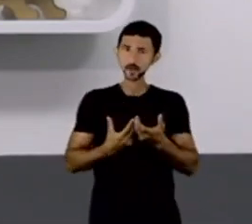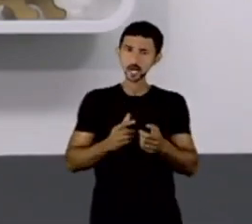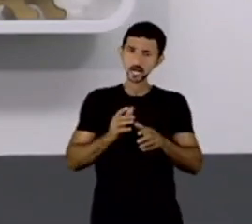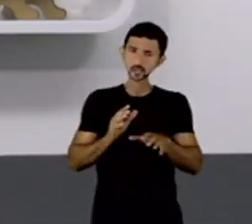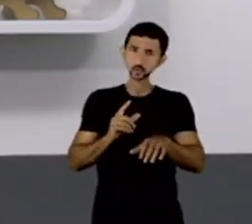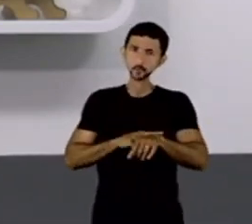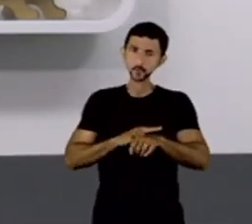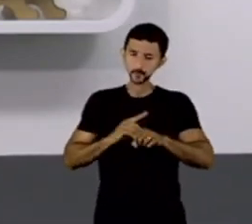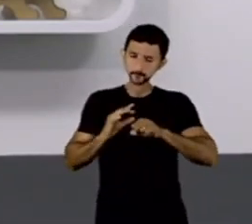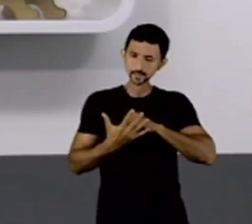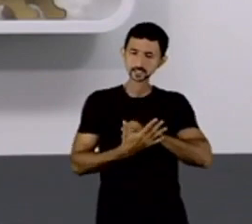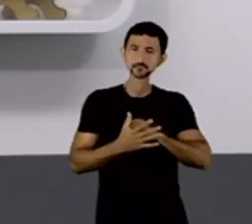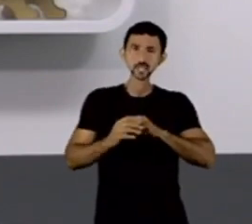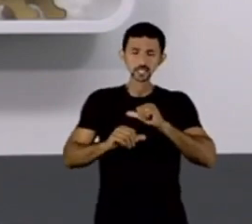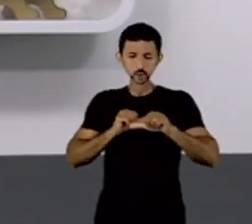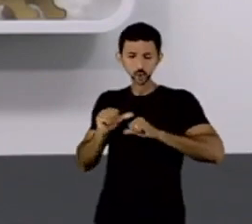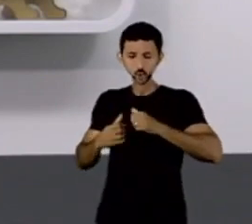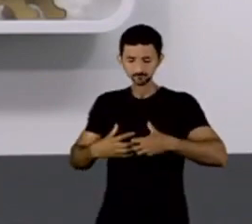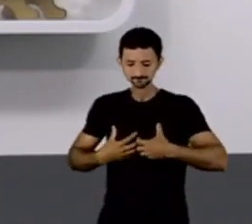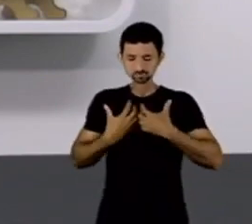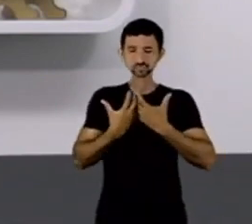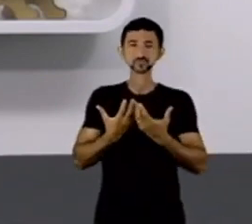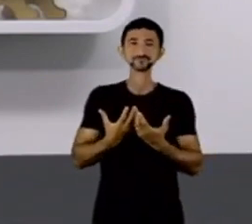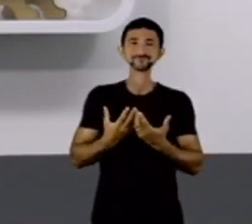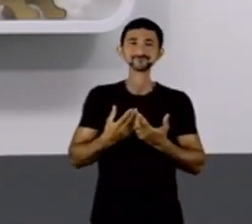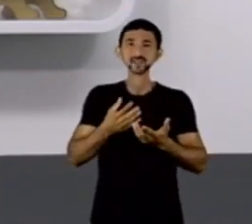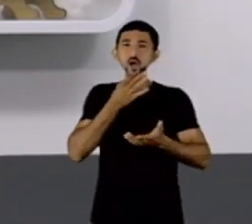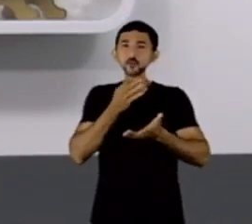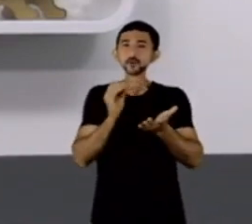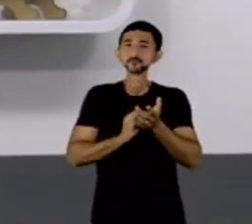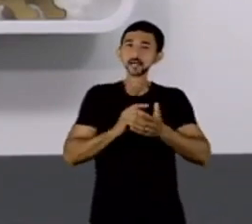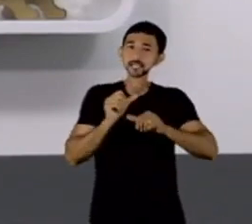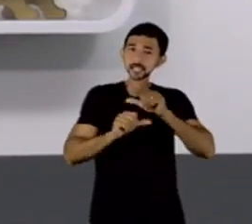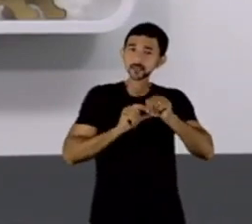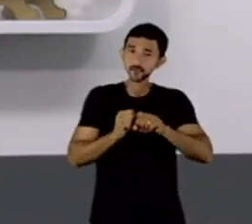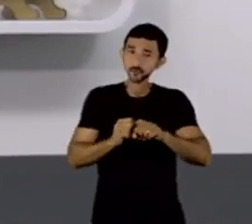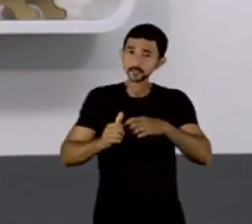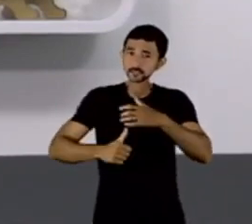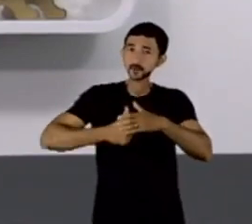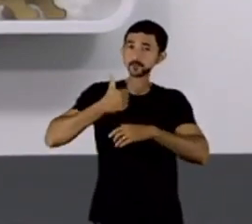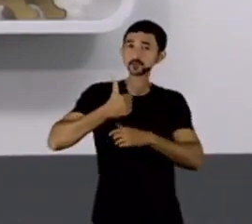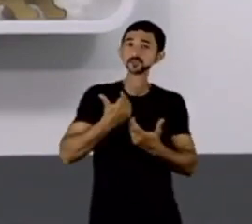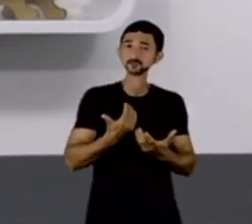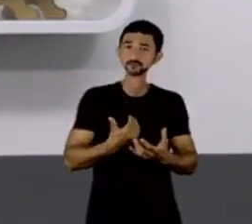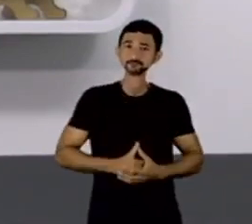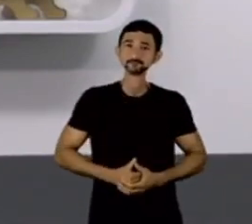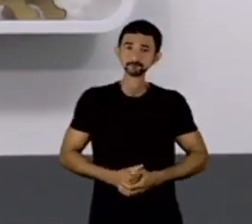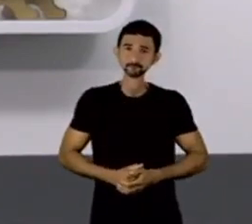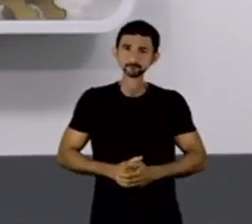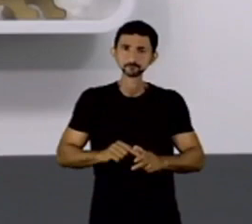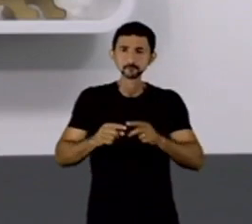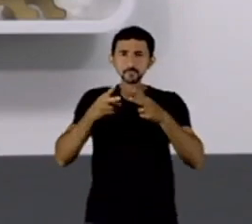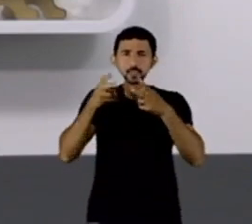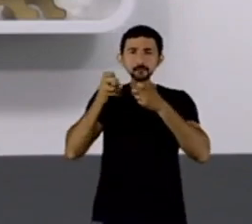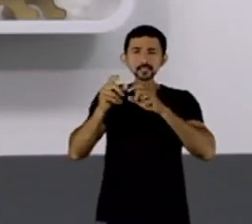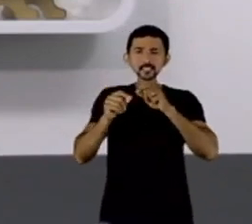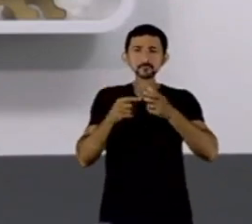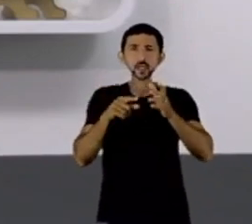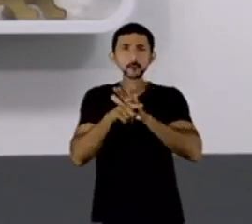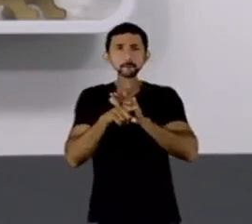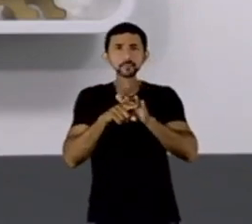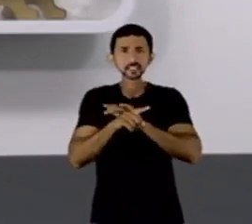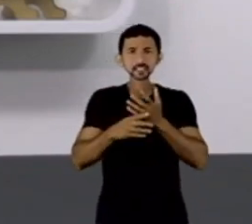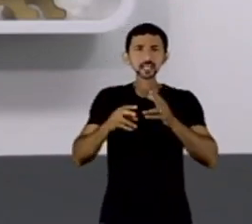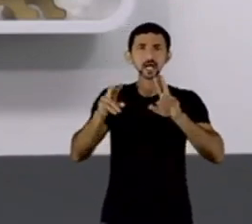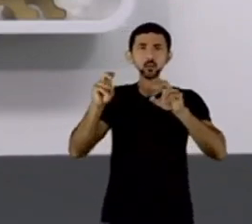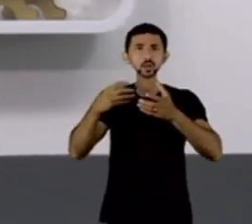para argumentar a respeito das transformações positivas na pandemia? Percebeu como você pesquisar a respeito